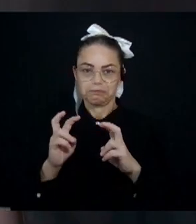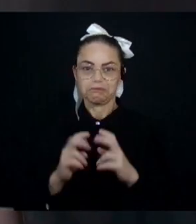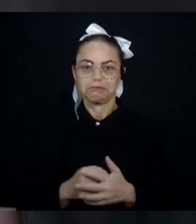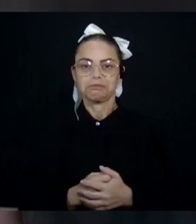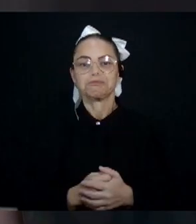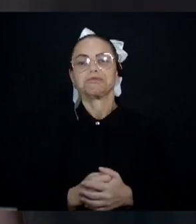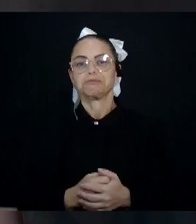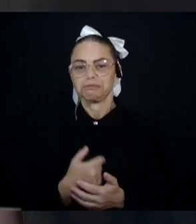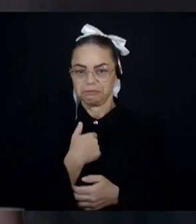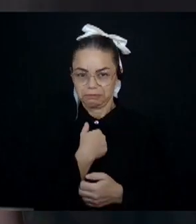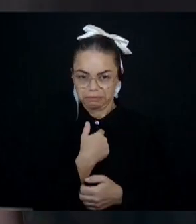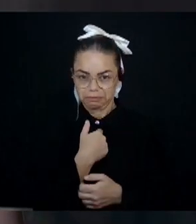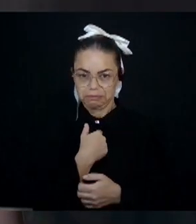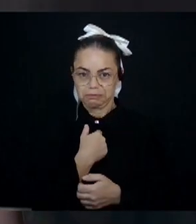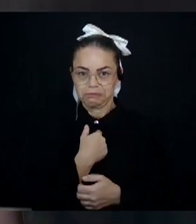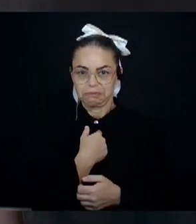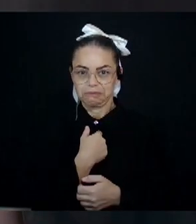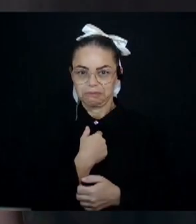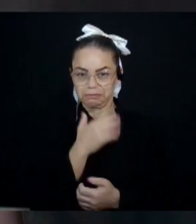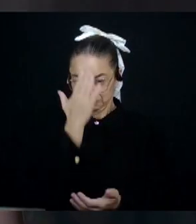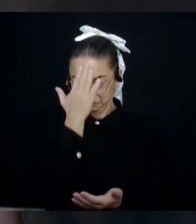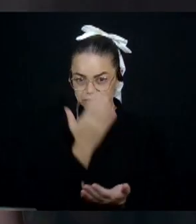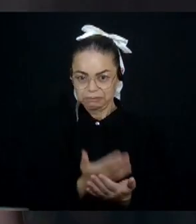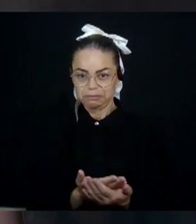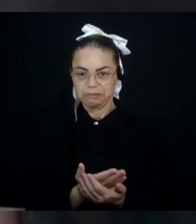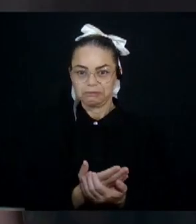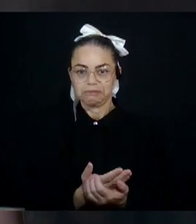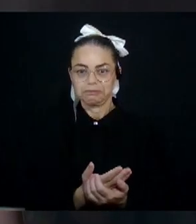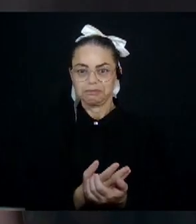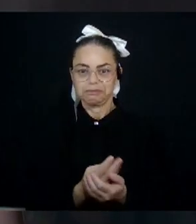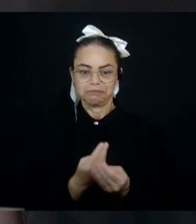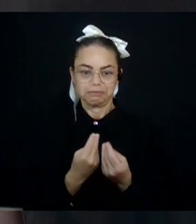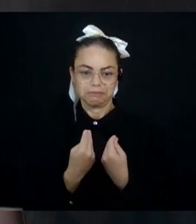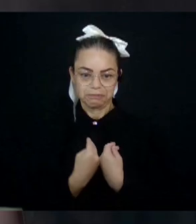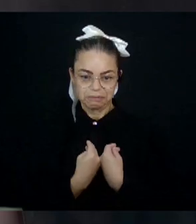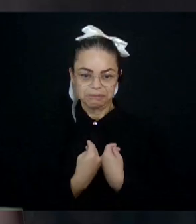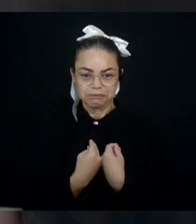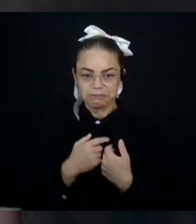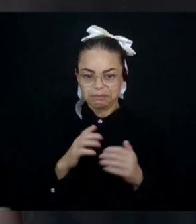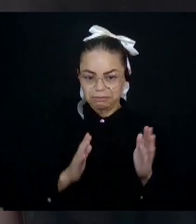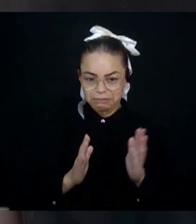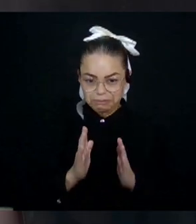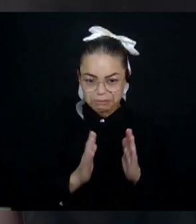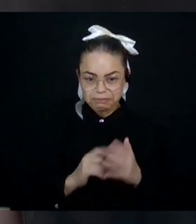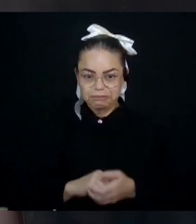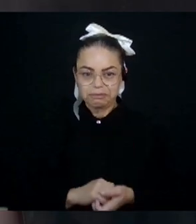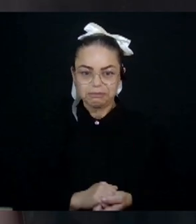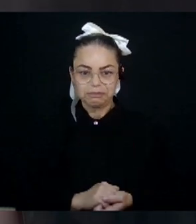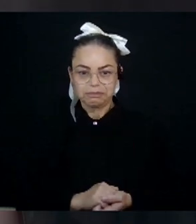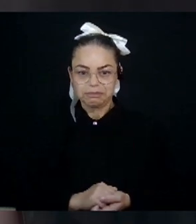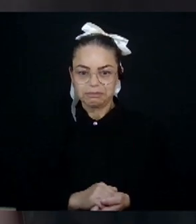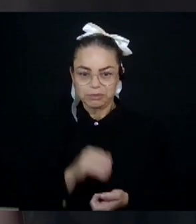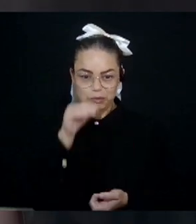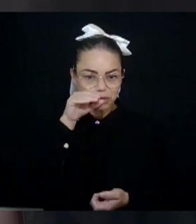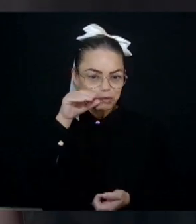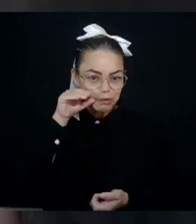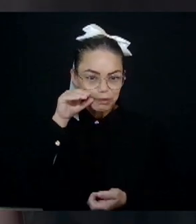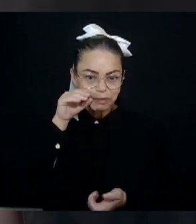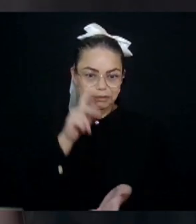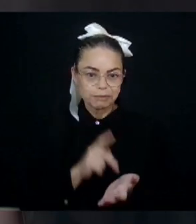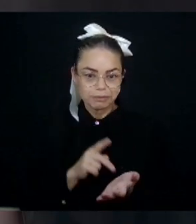é, eu acredito que tenha algo nesse momento, né, de anonimato, na verdade é um momento